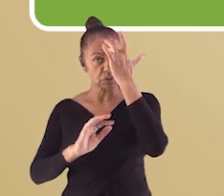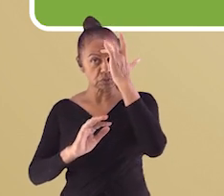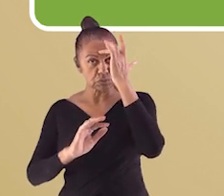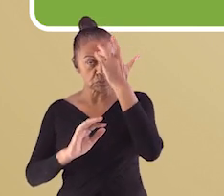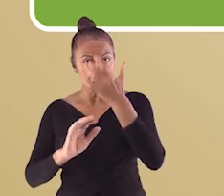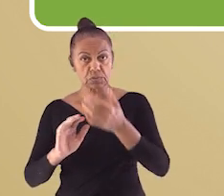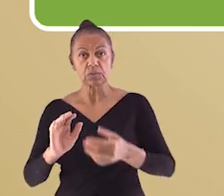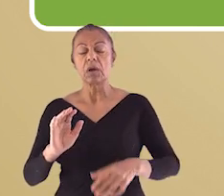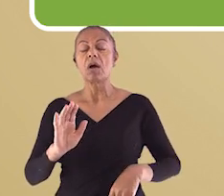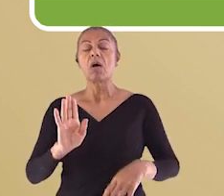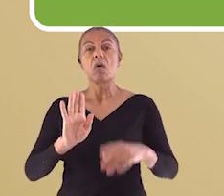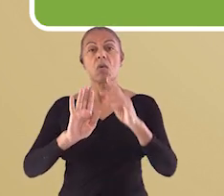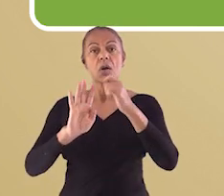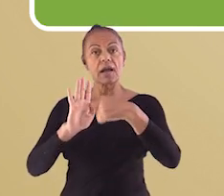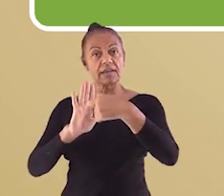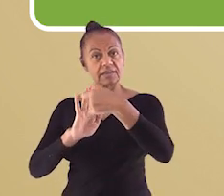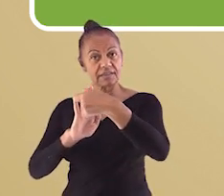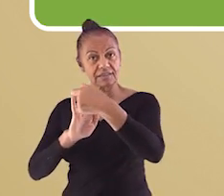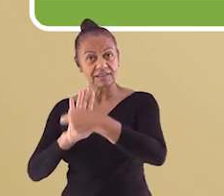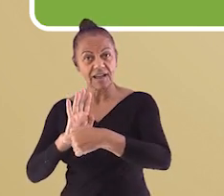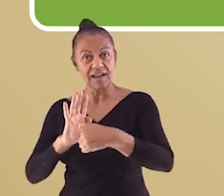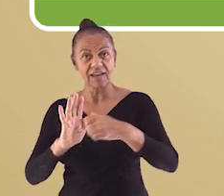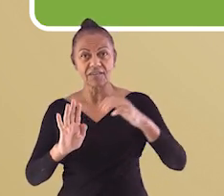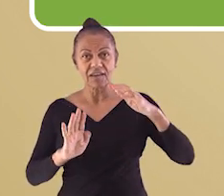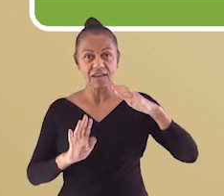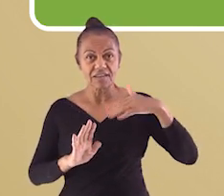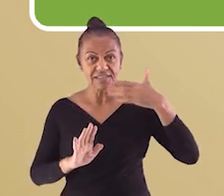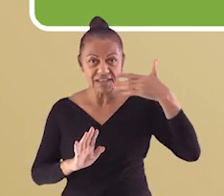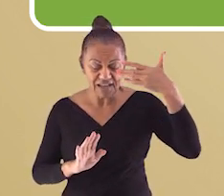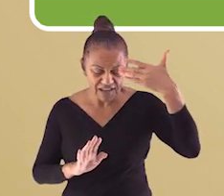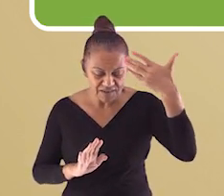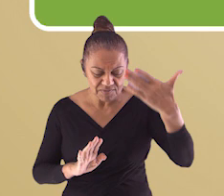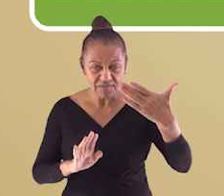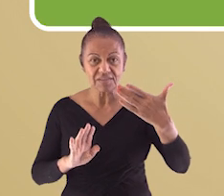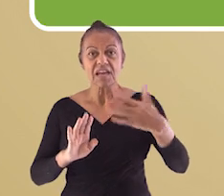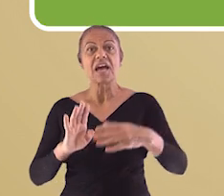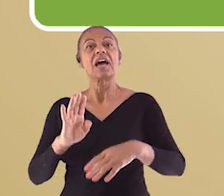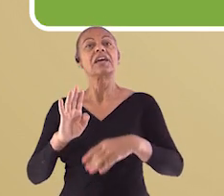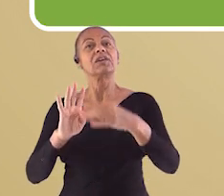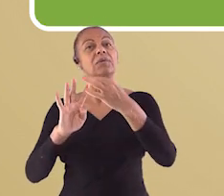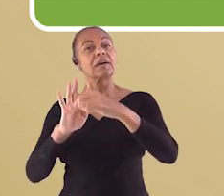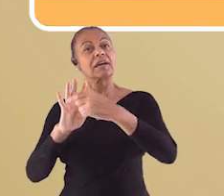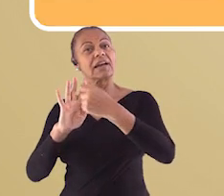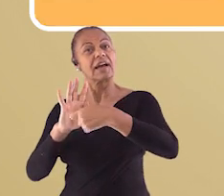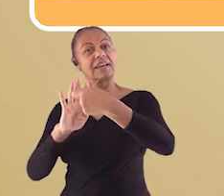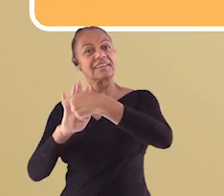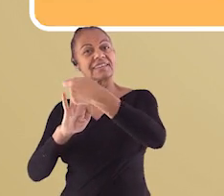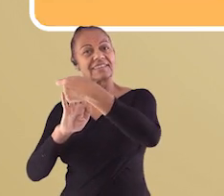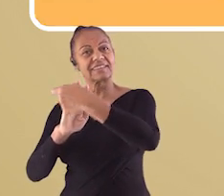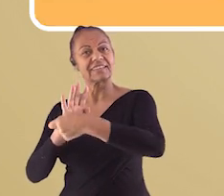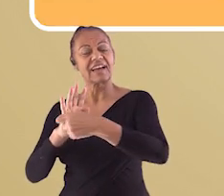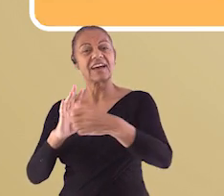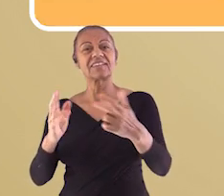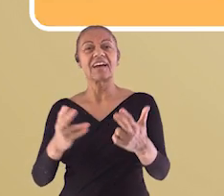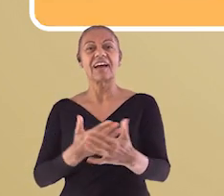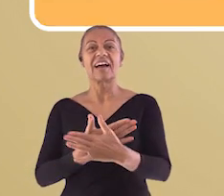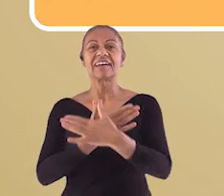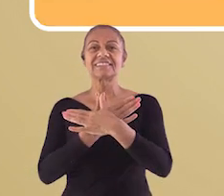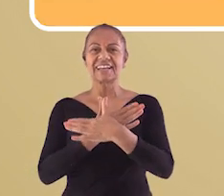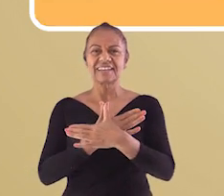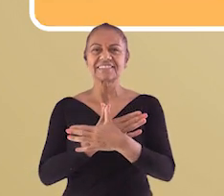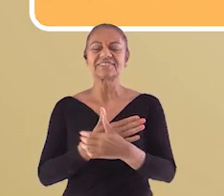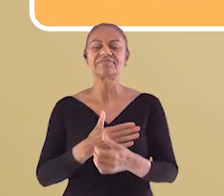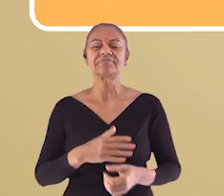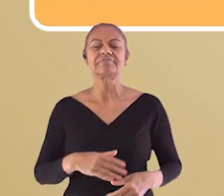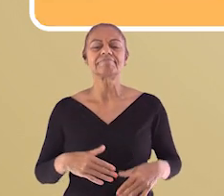tal conhecer outros calendários pelo mundo ao longo da história? O calendário babilônico é um